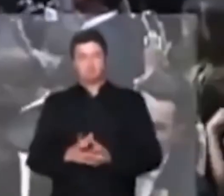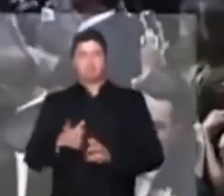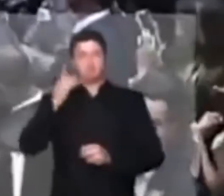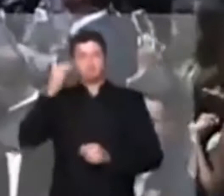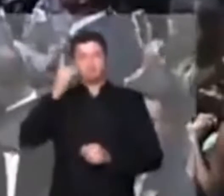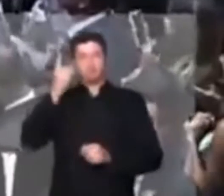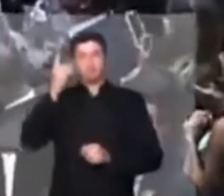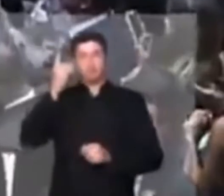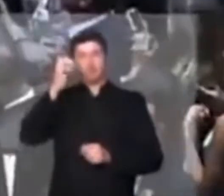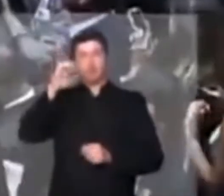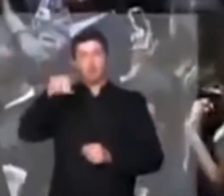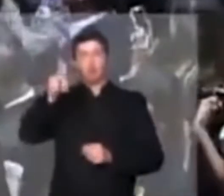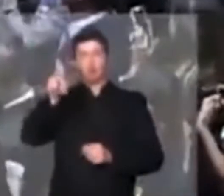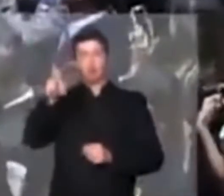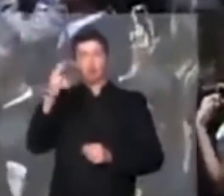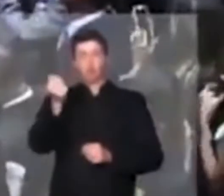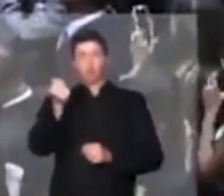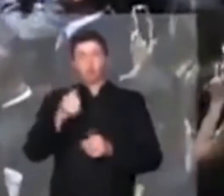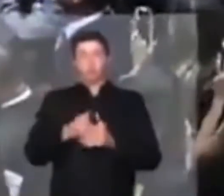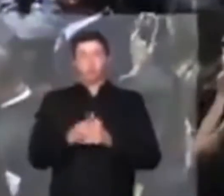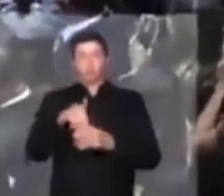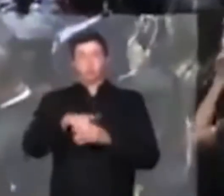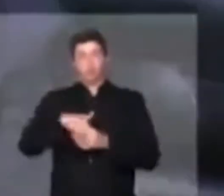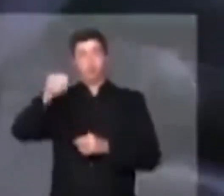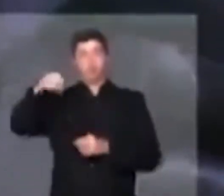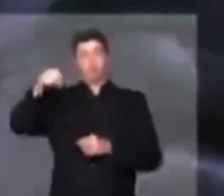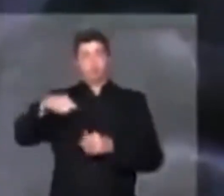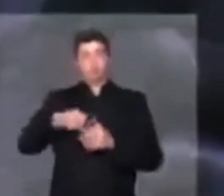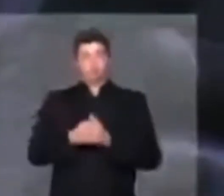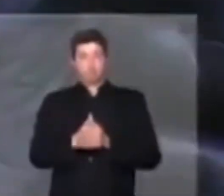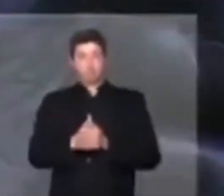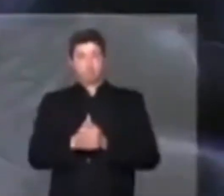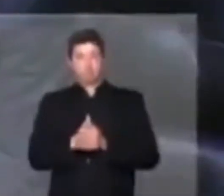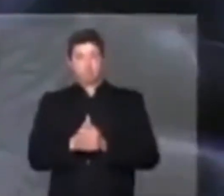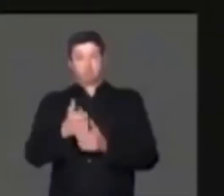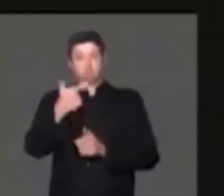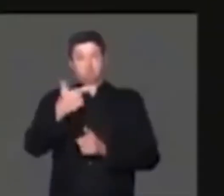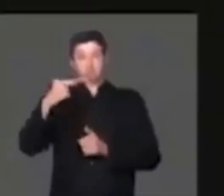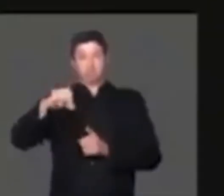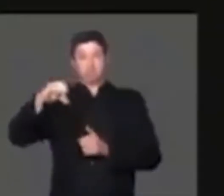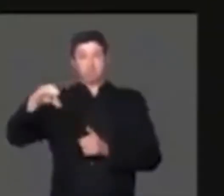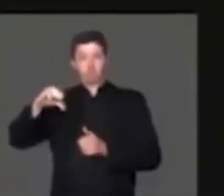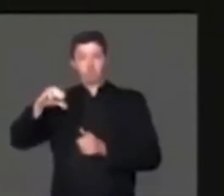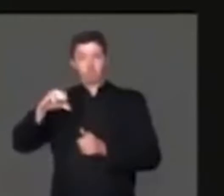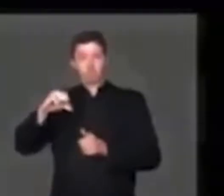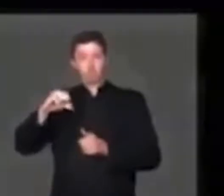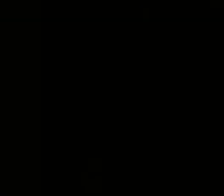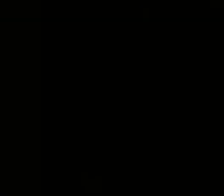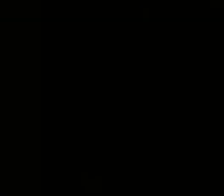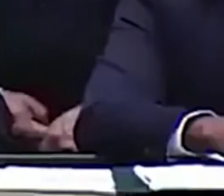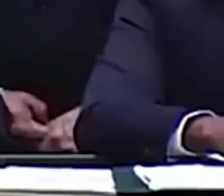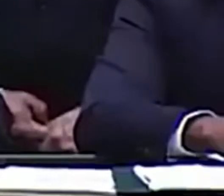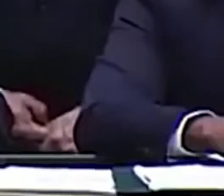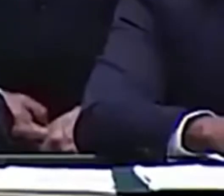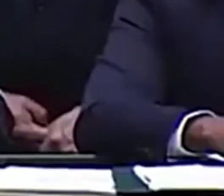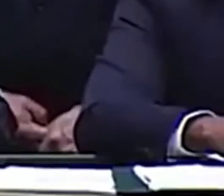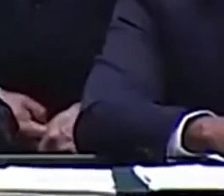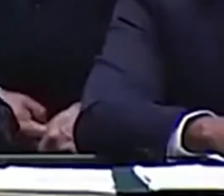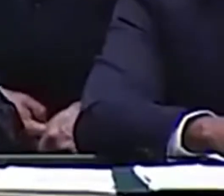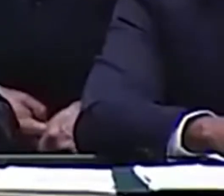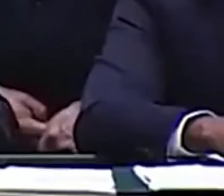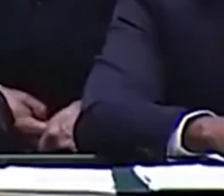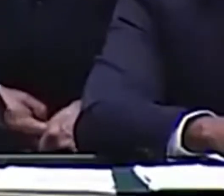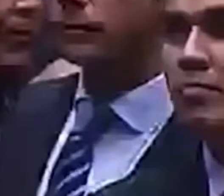Deputado Eduardo Cunha, votou sim, 229 votos acumulados. Robert Braga, do